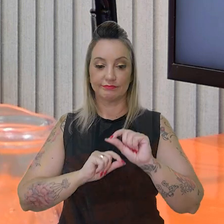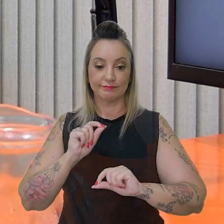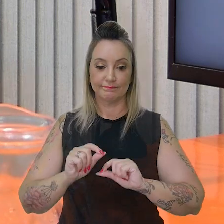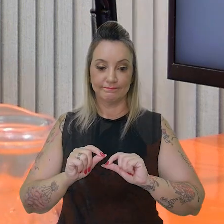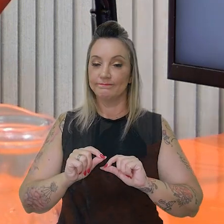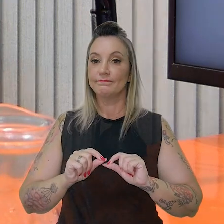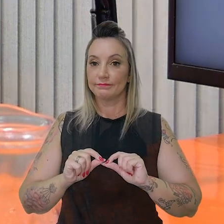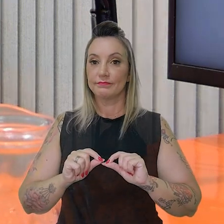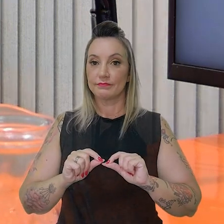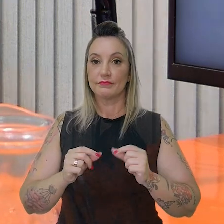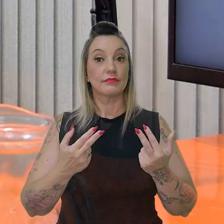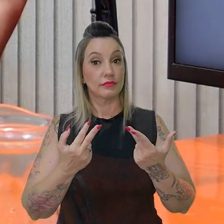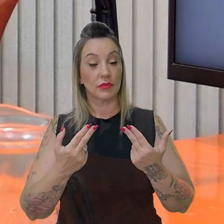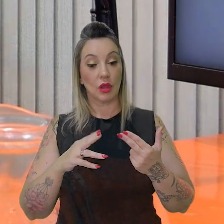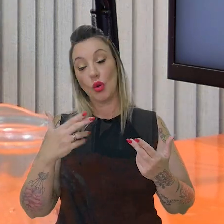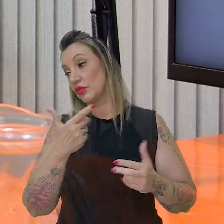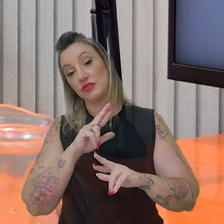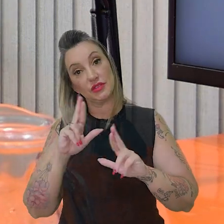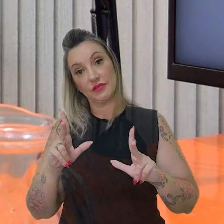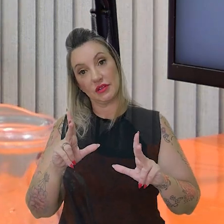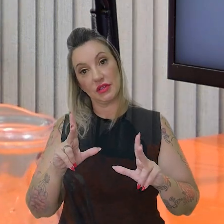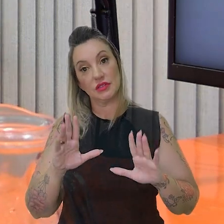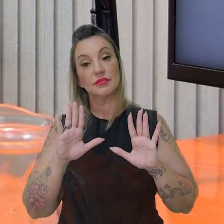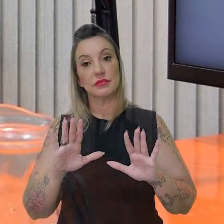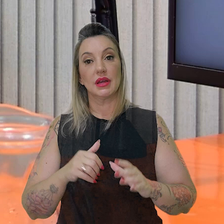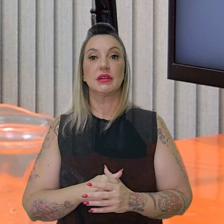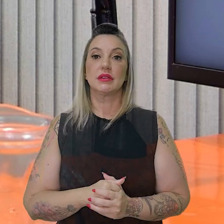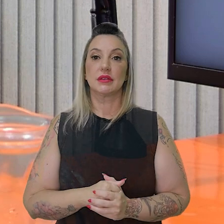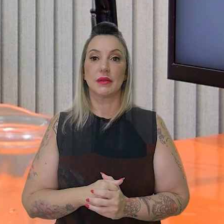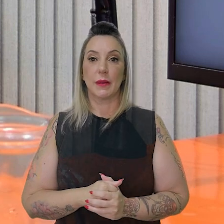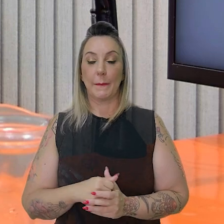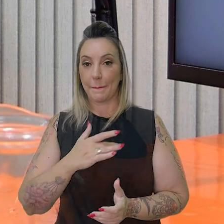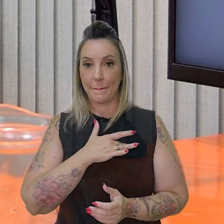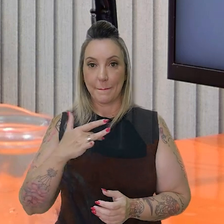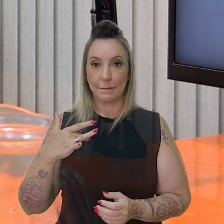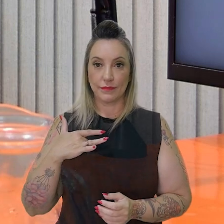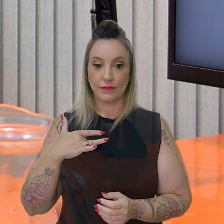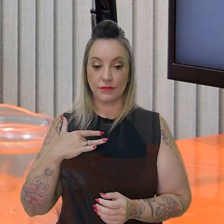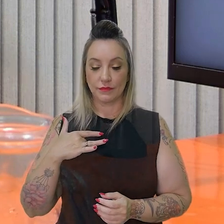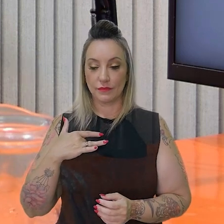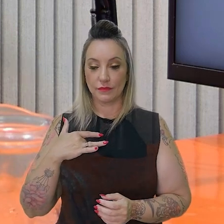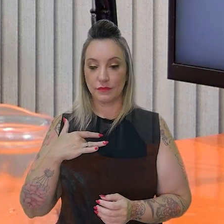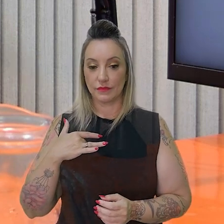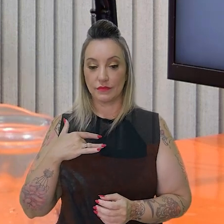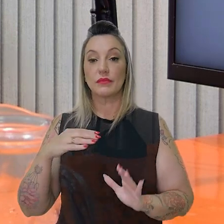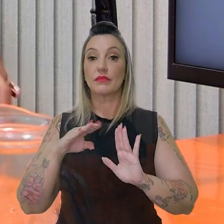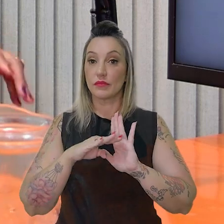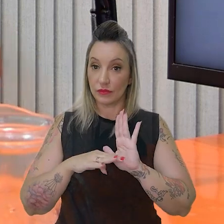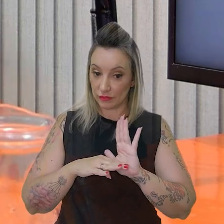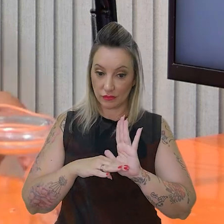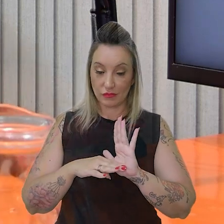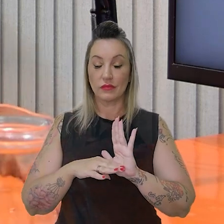motivos parecidos ou não mas que a saúde mental é uma pauta que está em